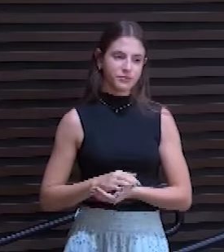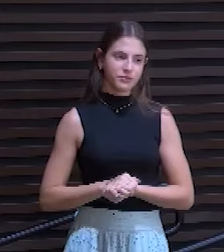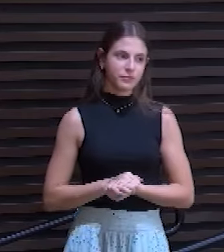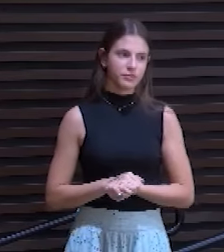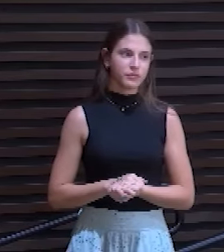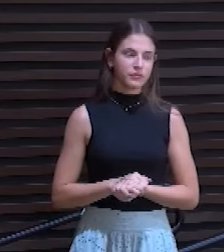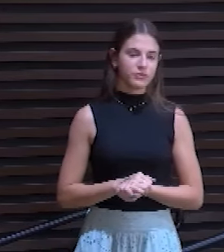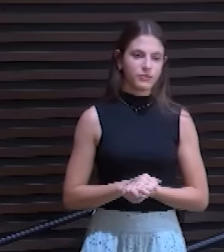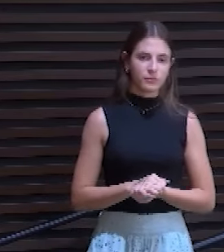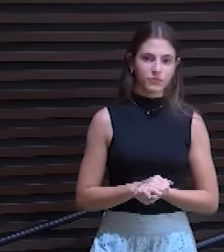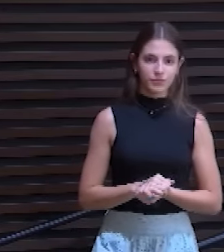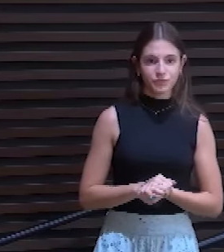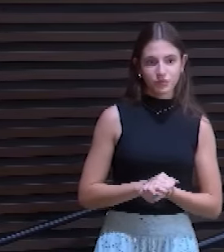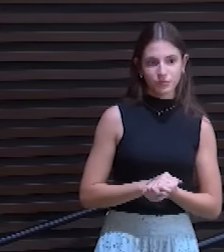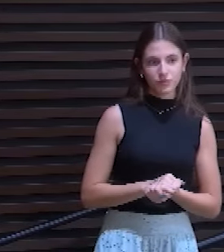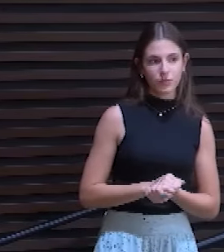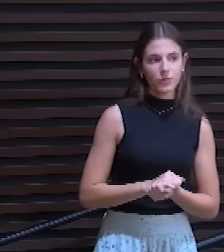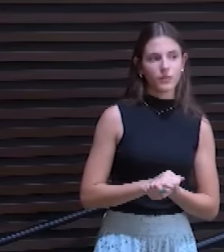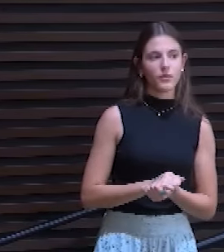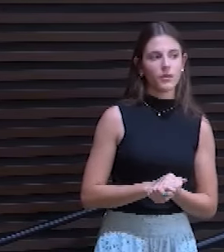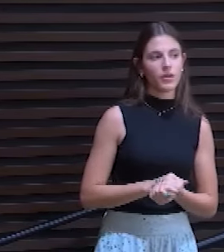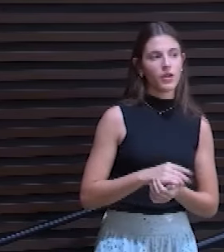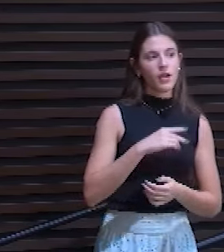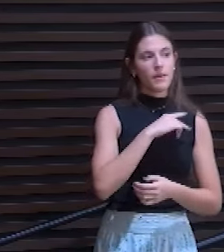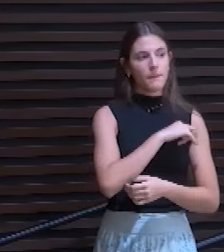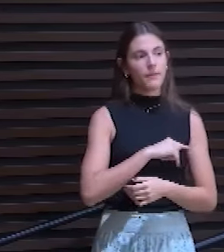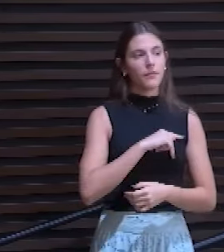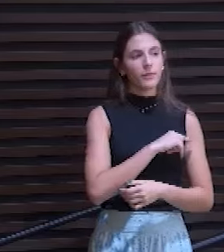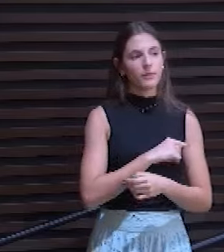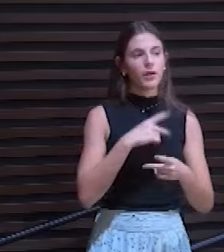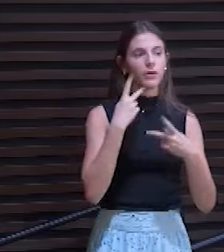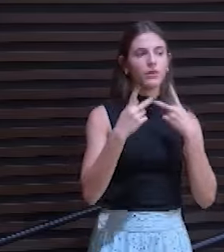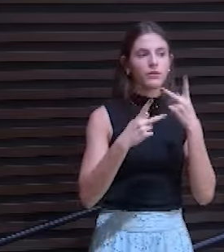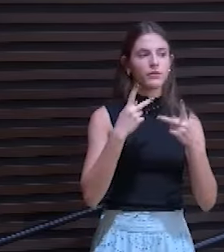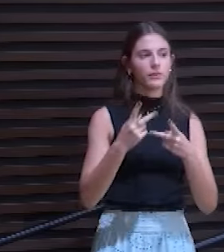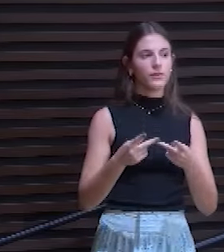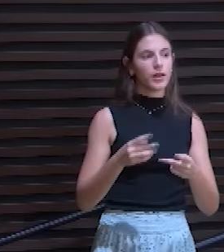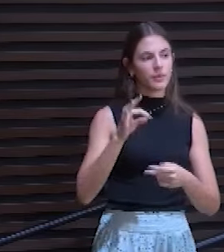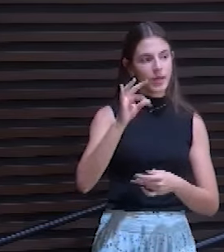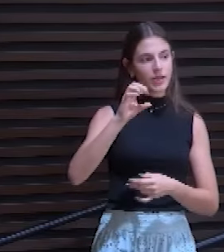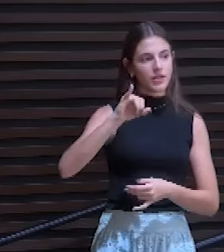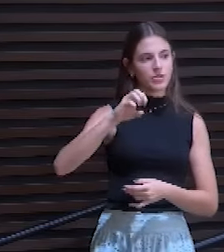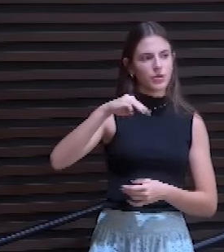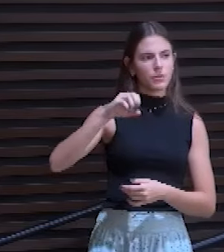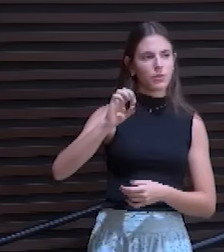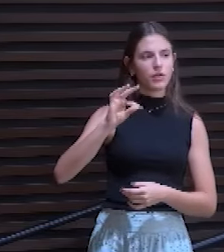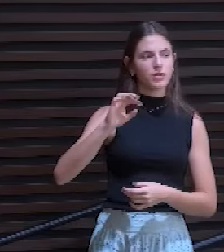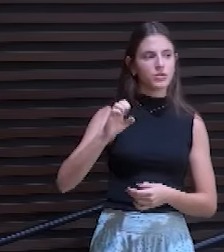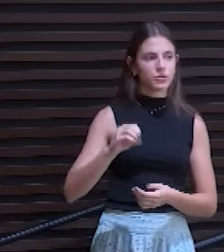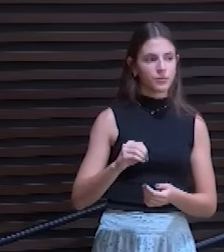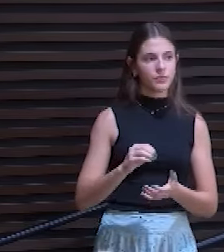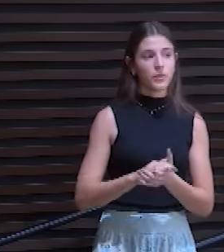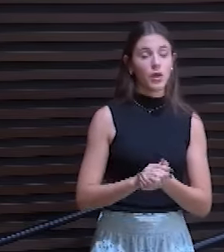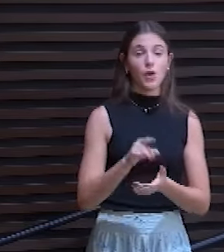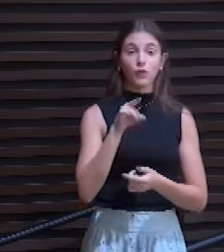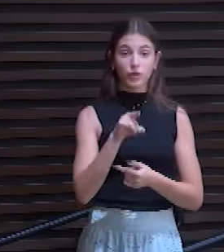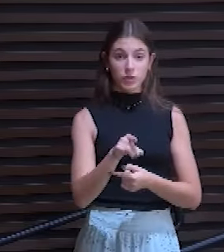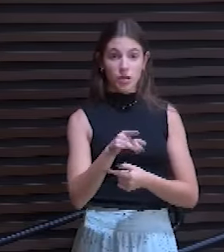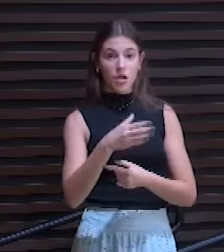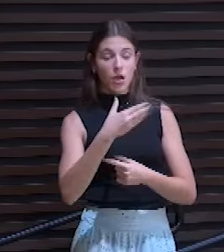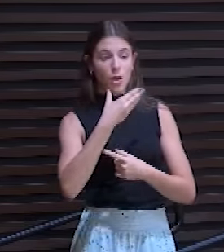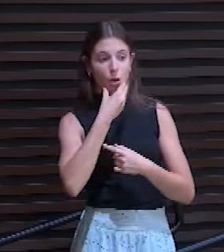Olha o apelo que Paulo faz para Timóteo aí no verso 11. Tu, porém, homem de Deus. Olha, não é qualquer um. Ele